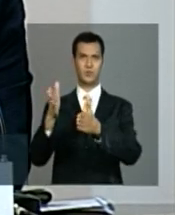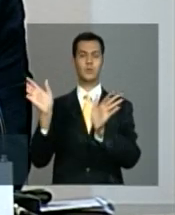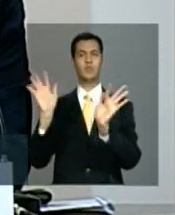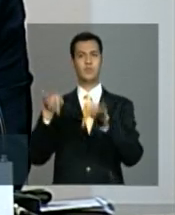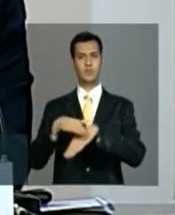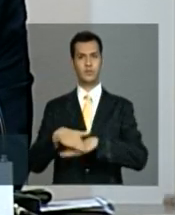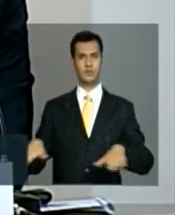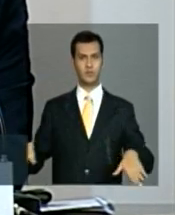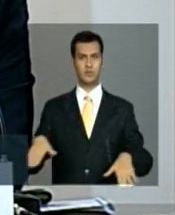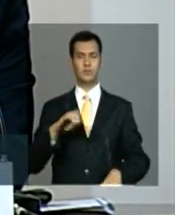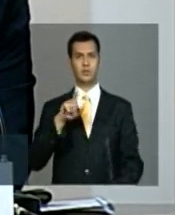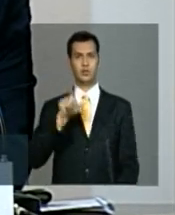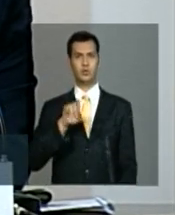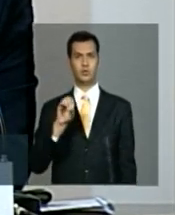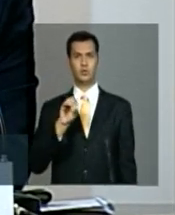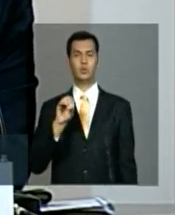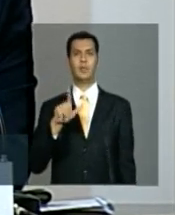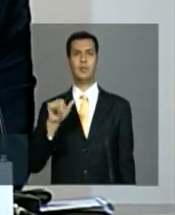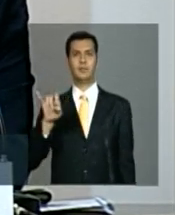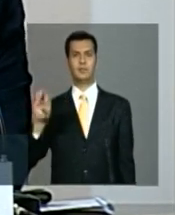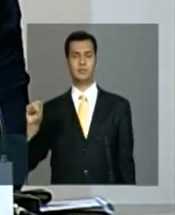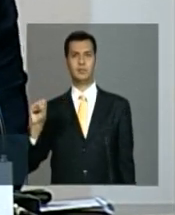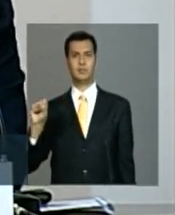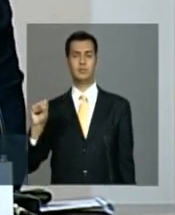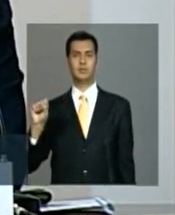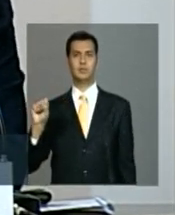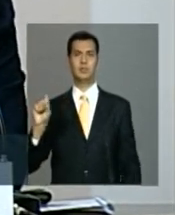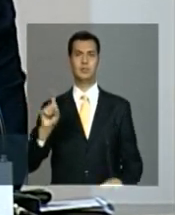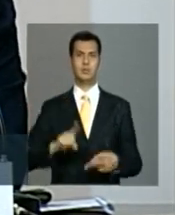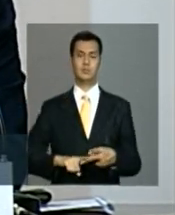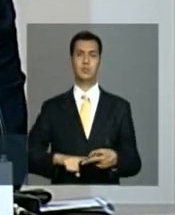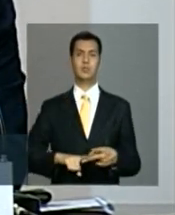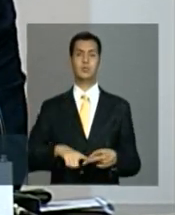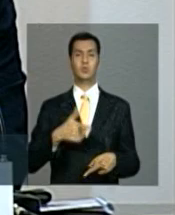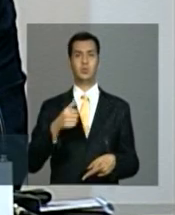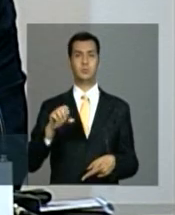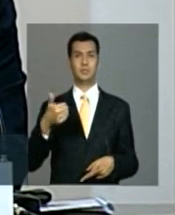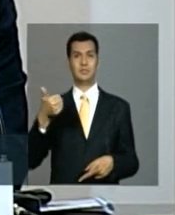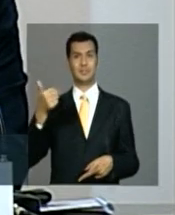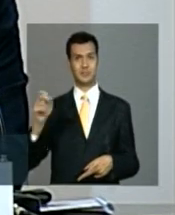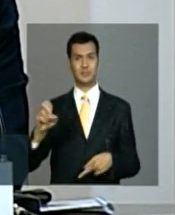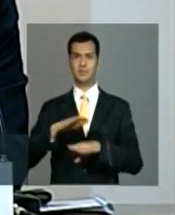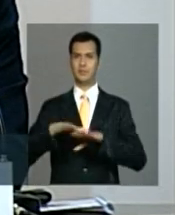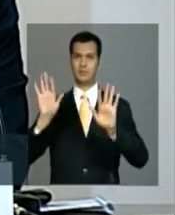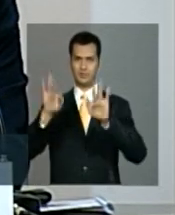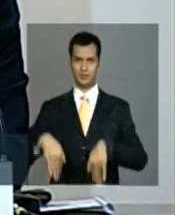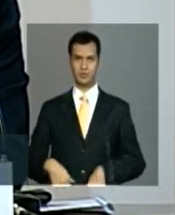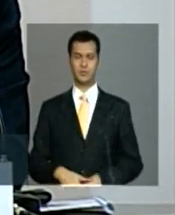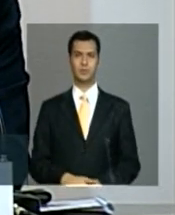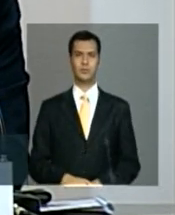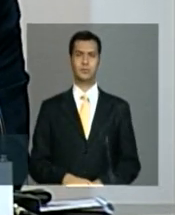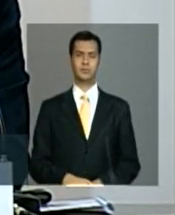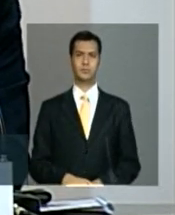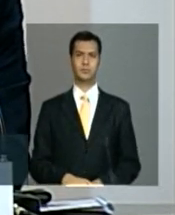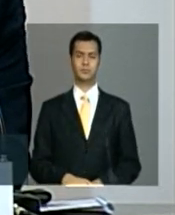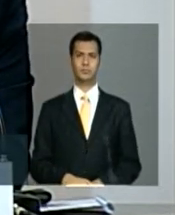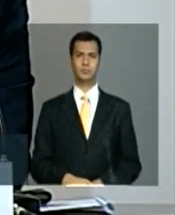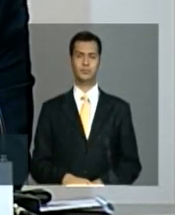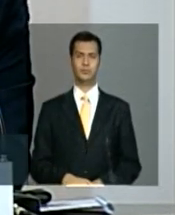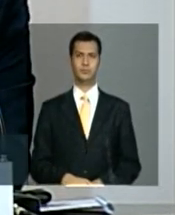eixo Leste em 14 e o eixo Norte em 2015 e nós vamos ter port tanto